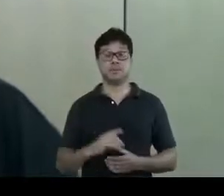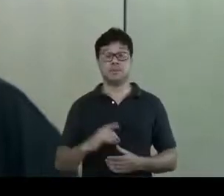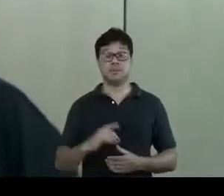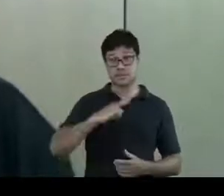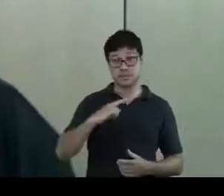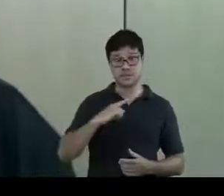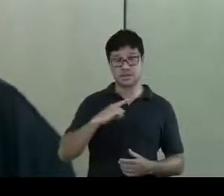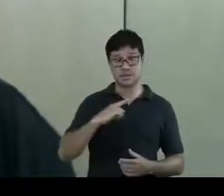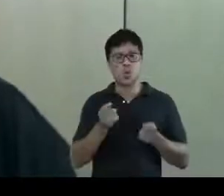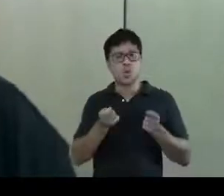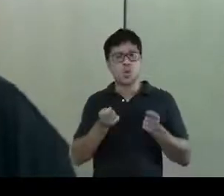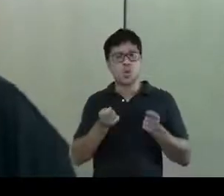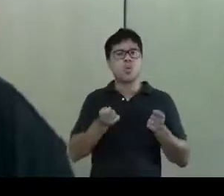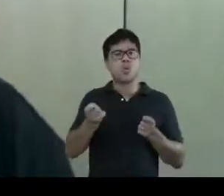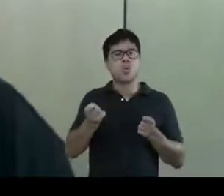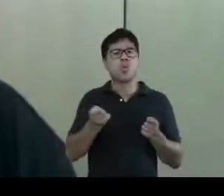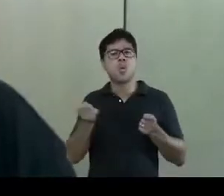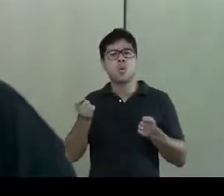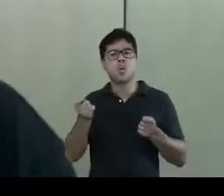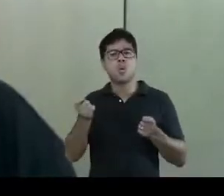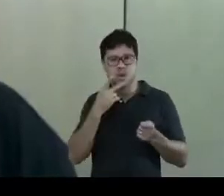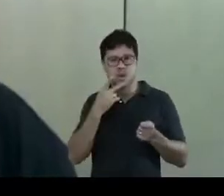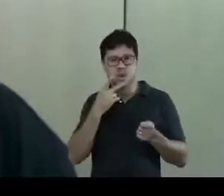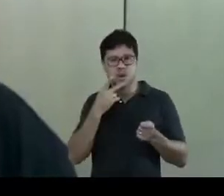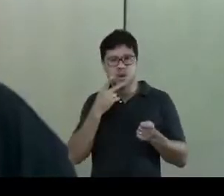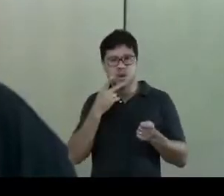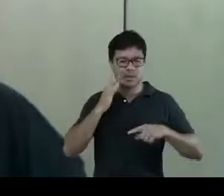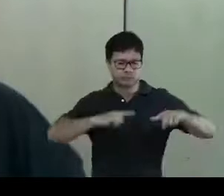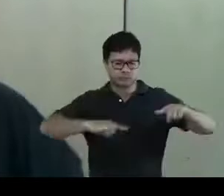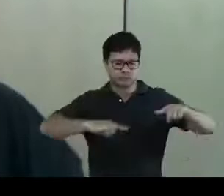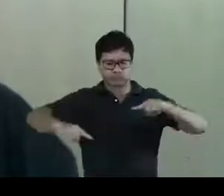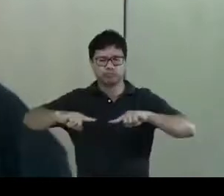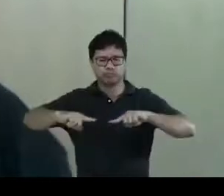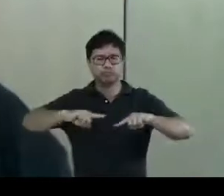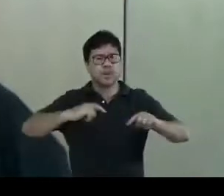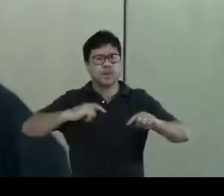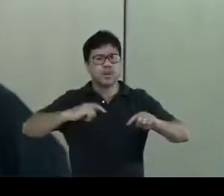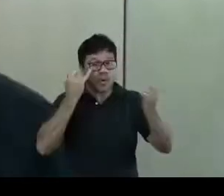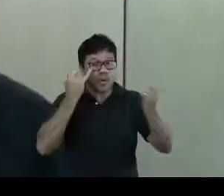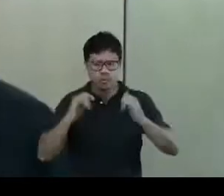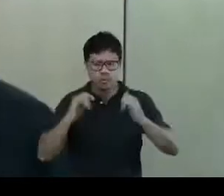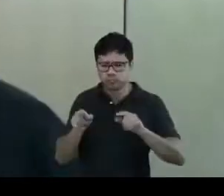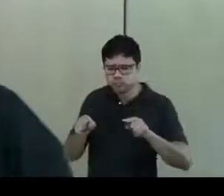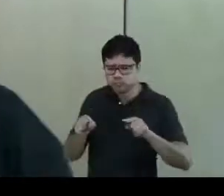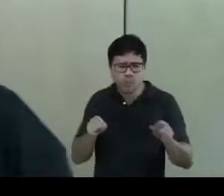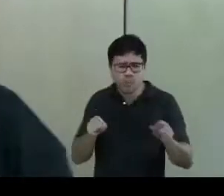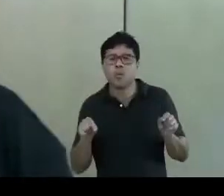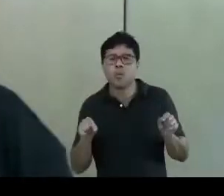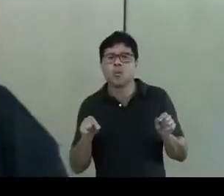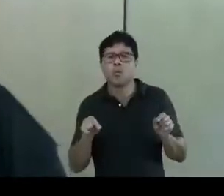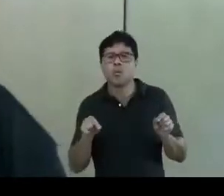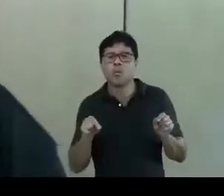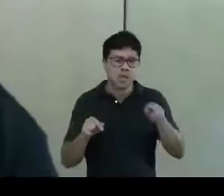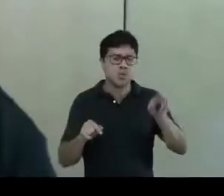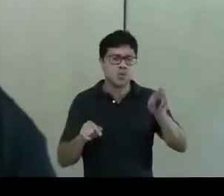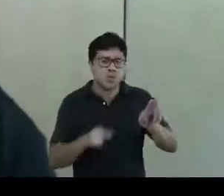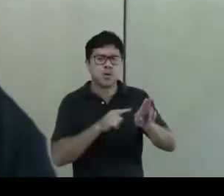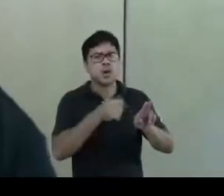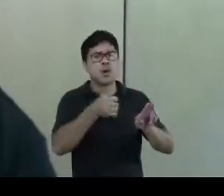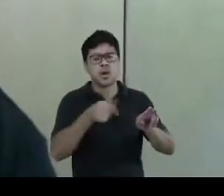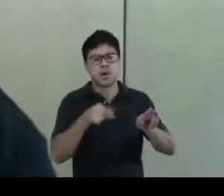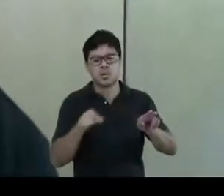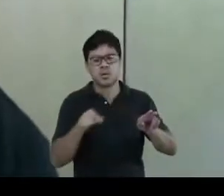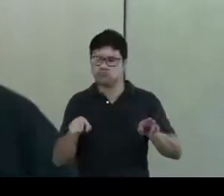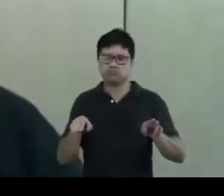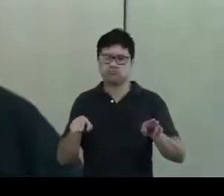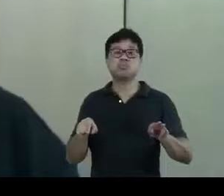ter o controle, ter a gestão da informação, né? Então, saber efetivamente o que usar e como